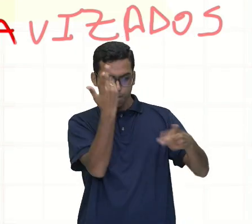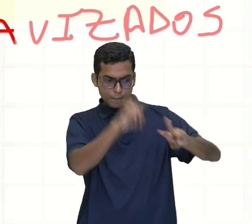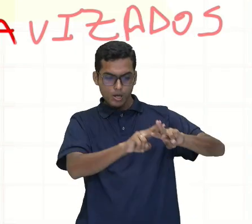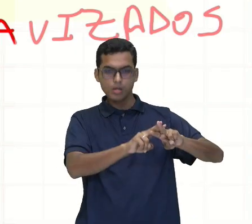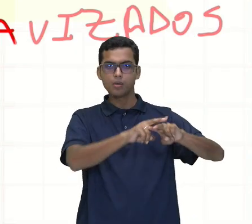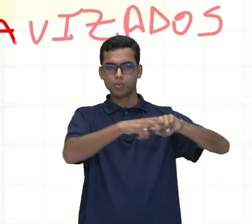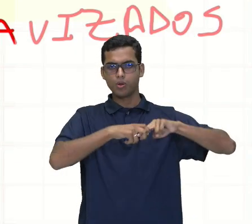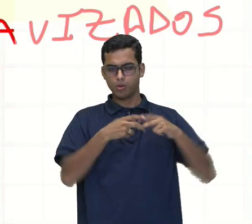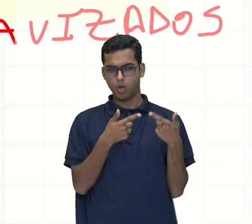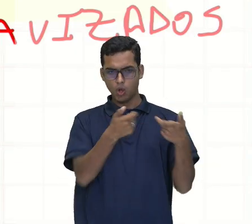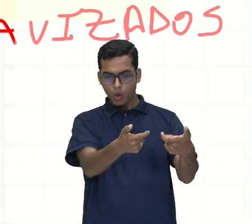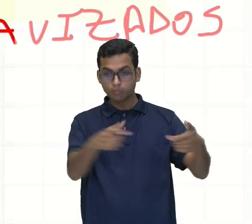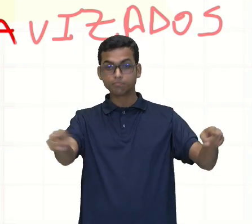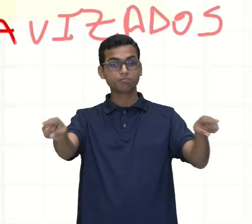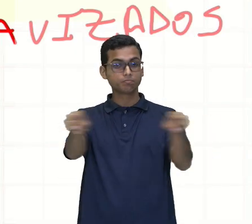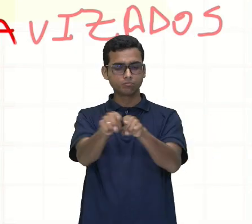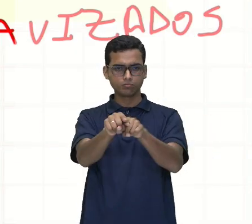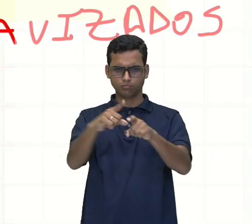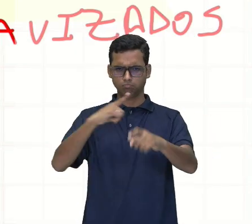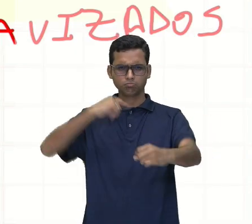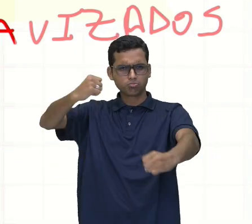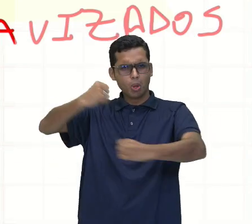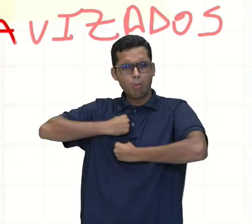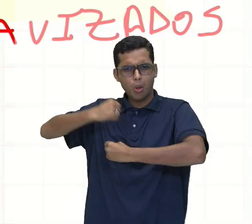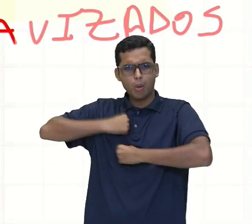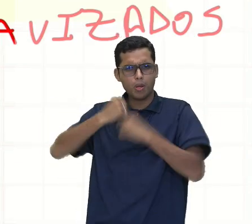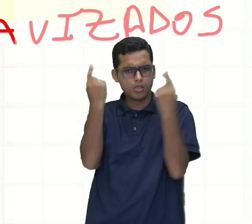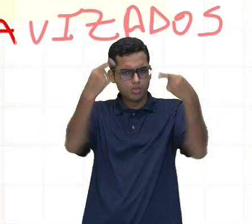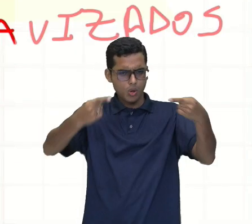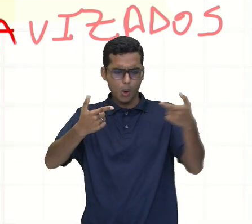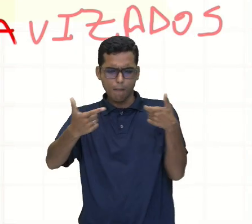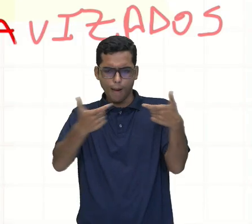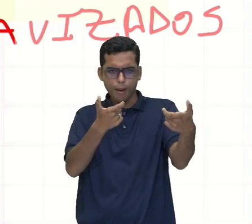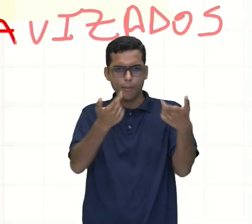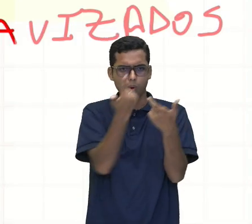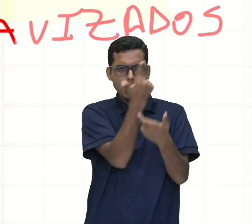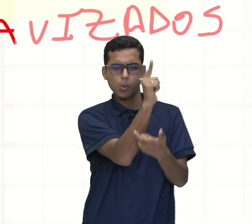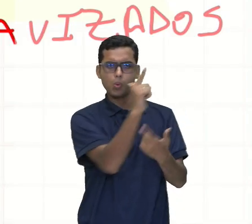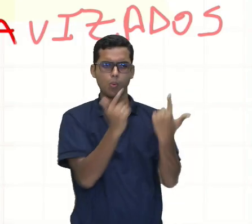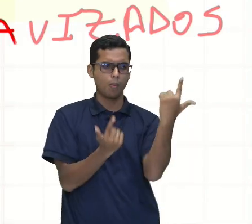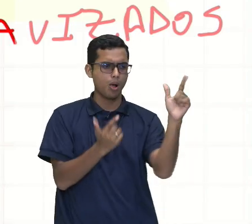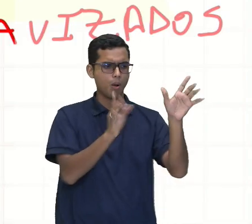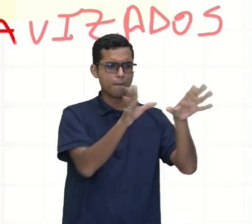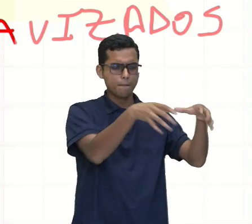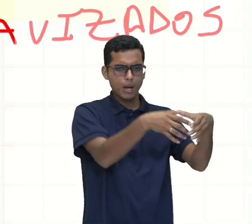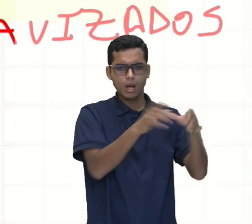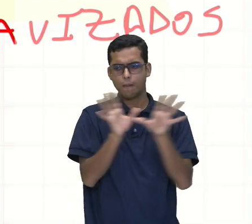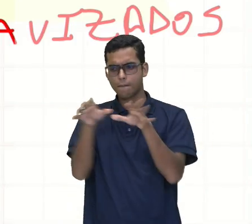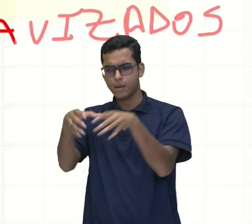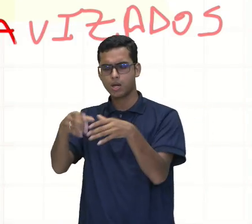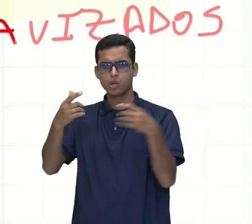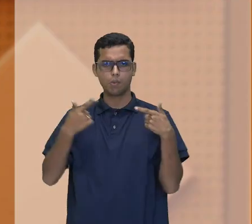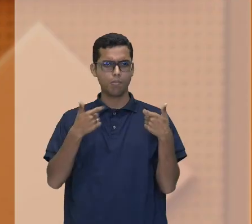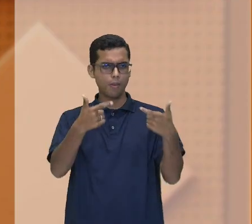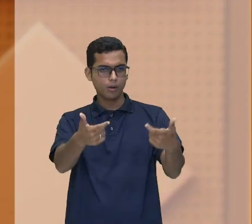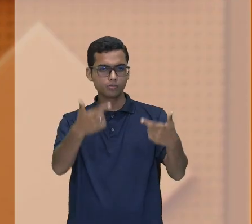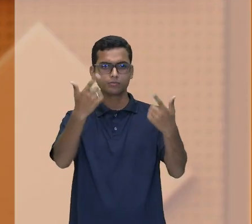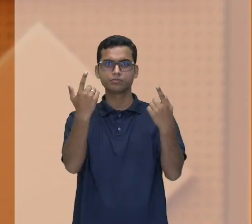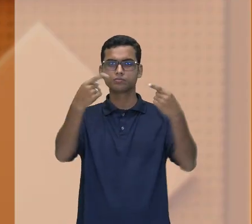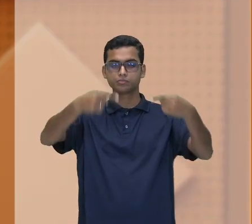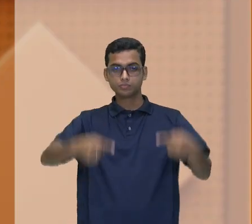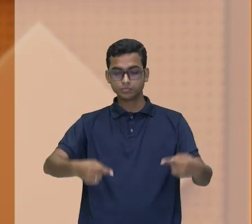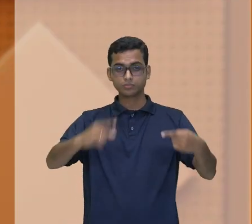eles faziam as suas guerras, havia ali os conflitos entre tribos ou entre cidades, e